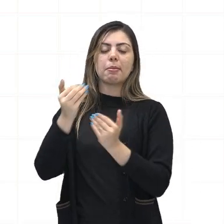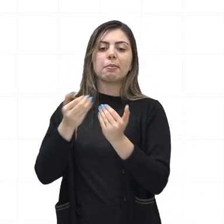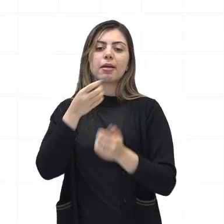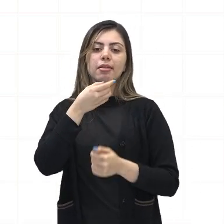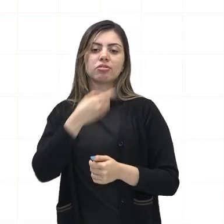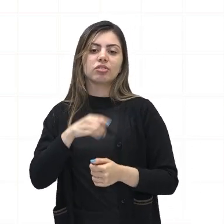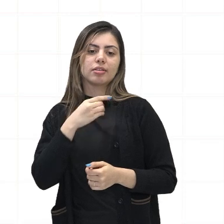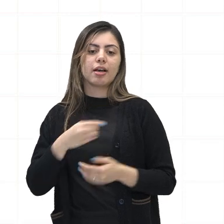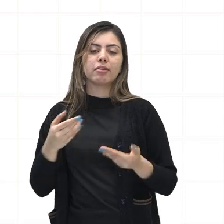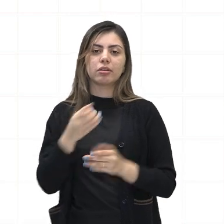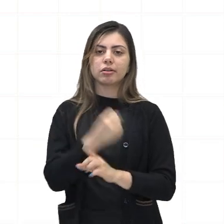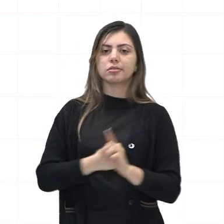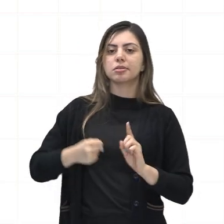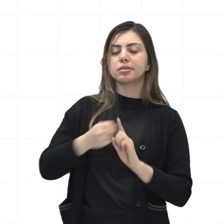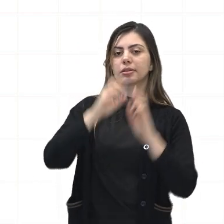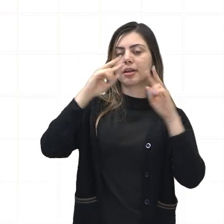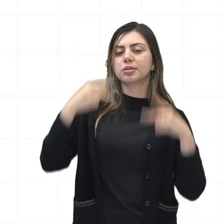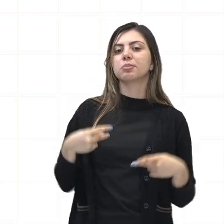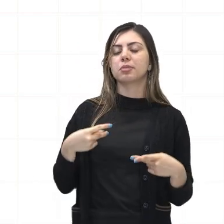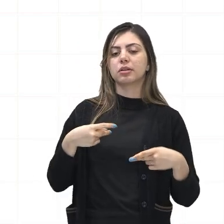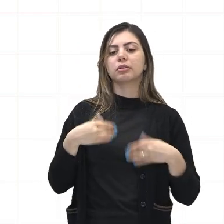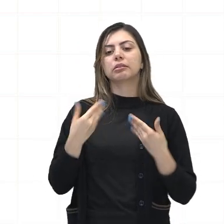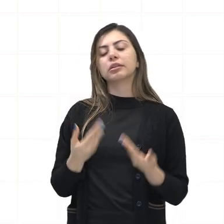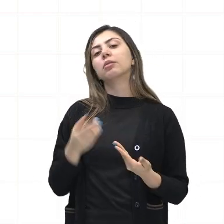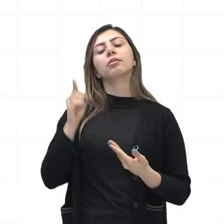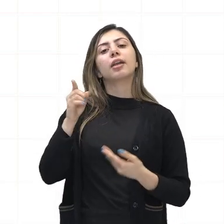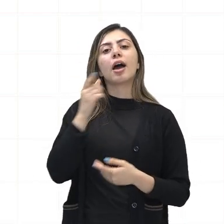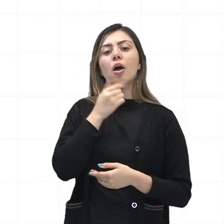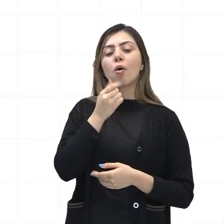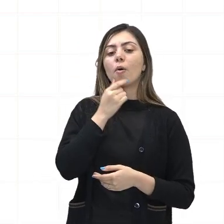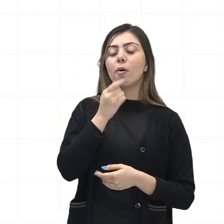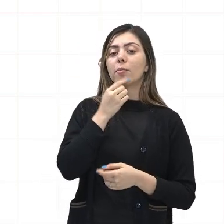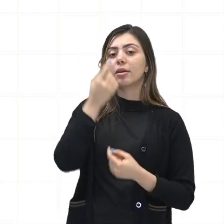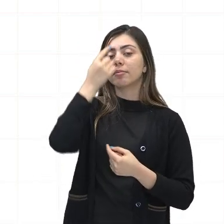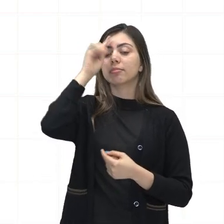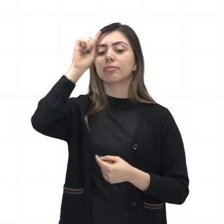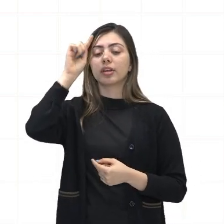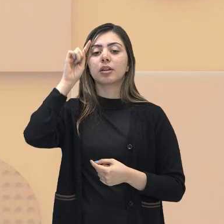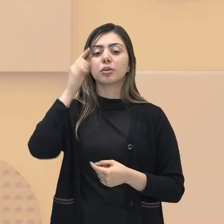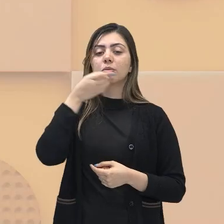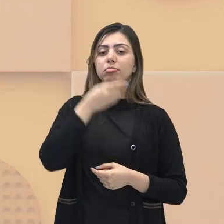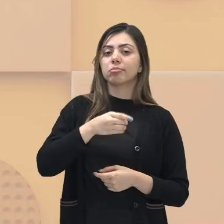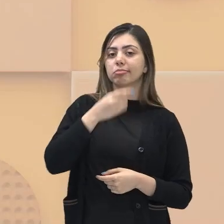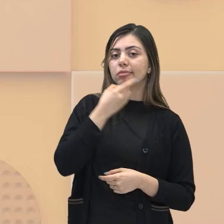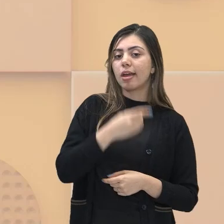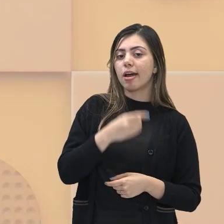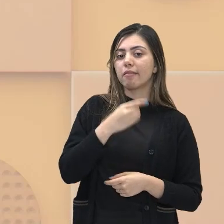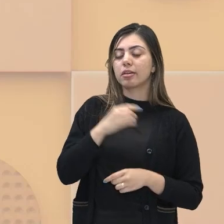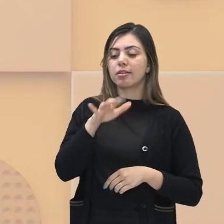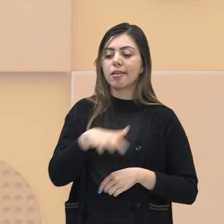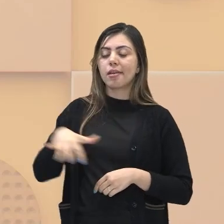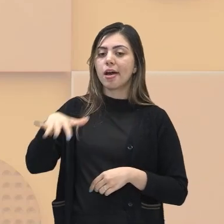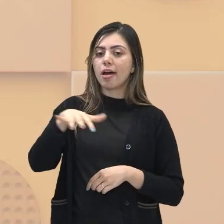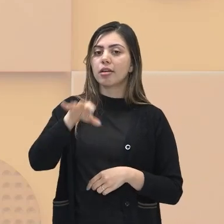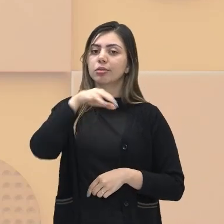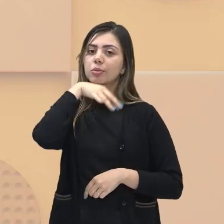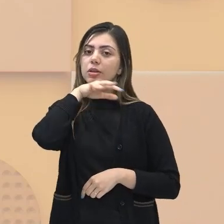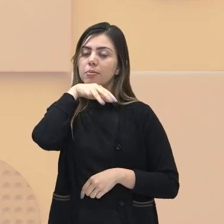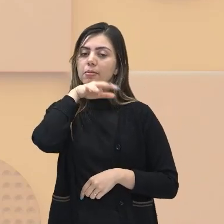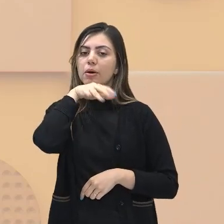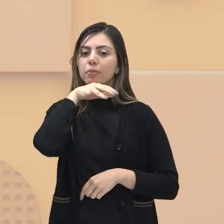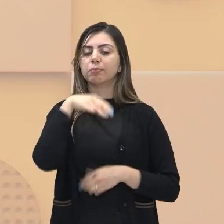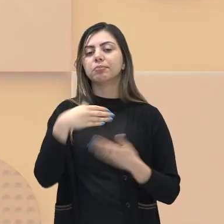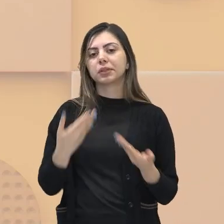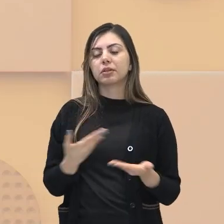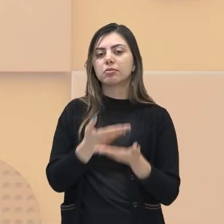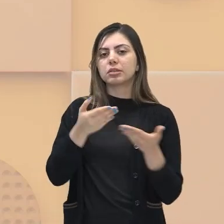sociedade humana. Ou seja, Darwin fez a observação para quem? Para o campo dos animais irracionais. Até porque você tem que